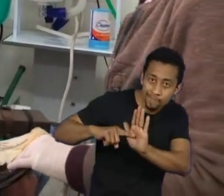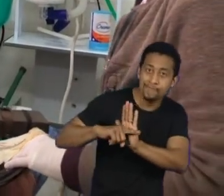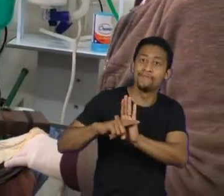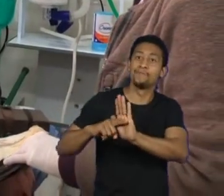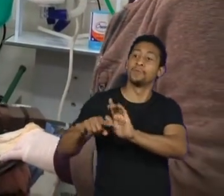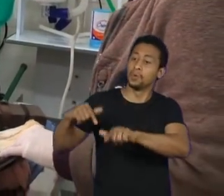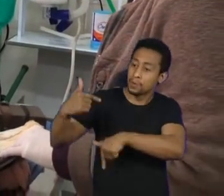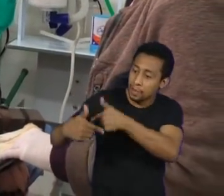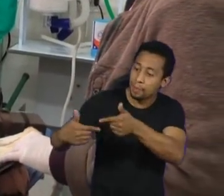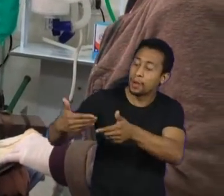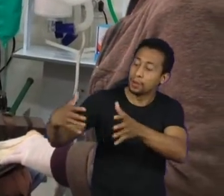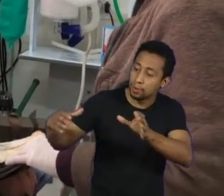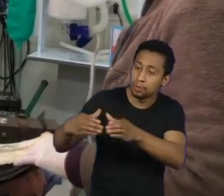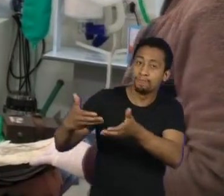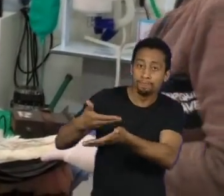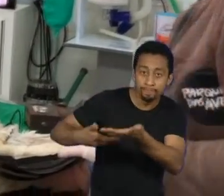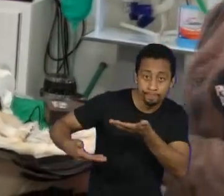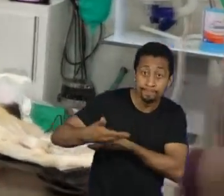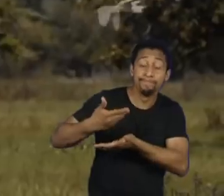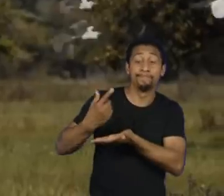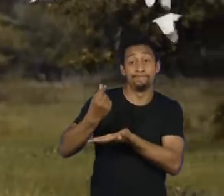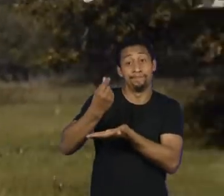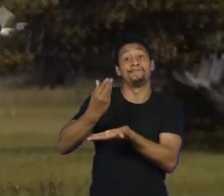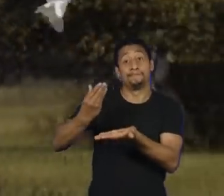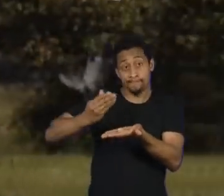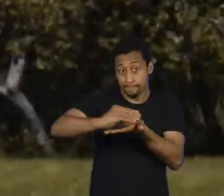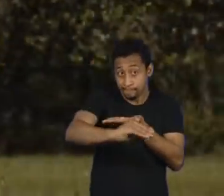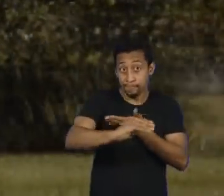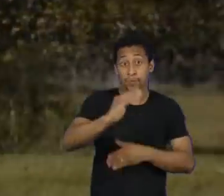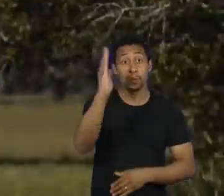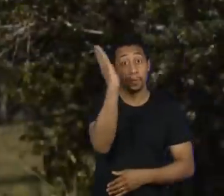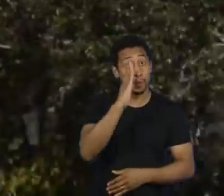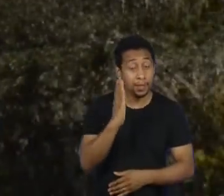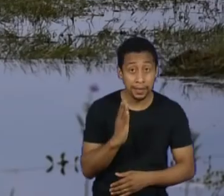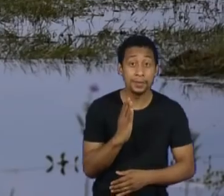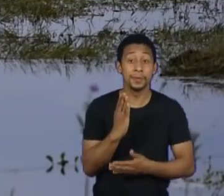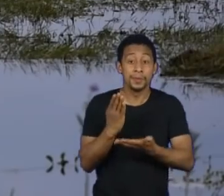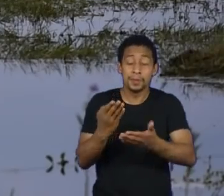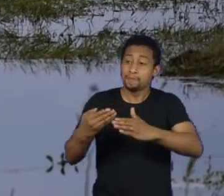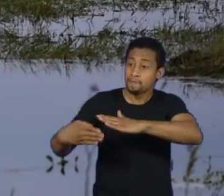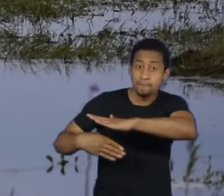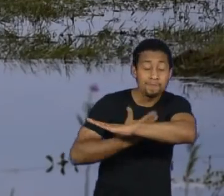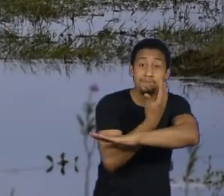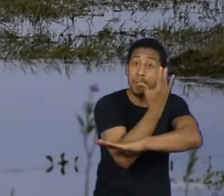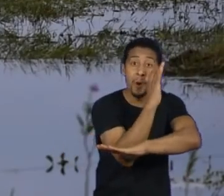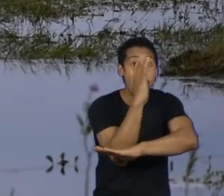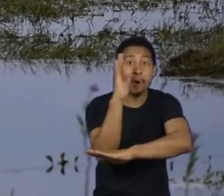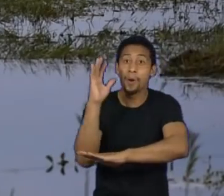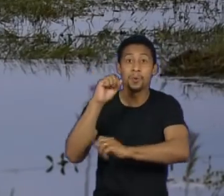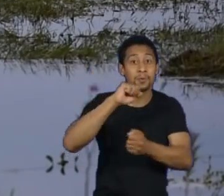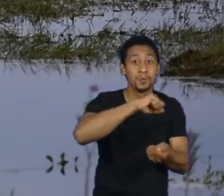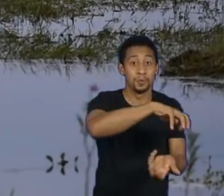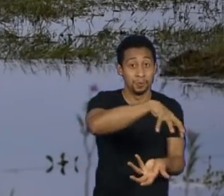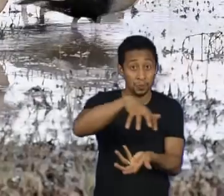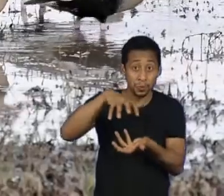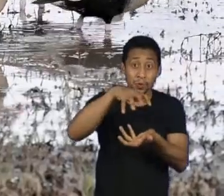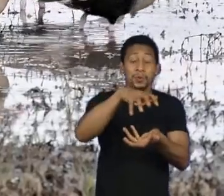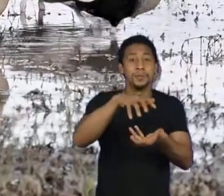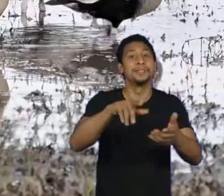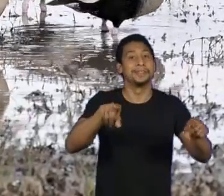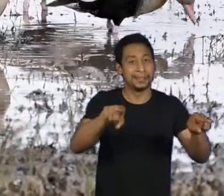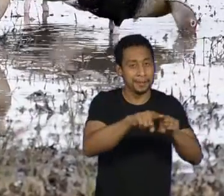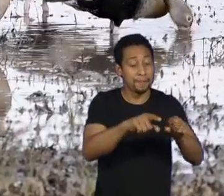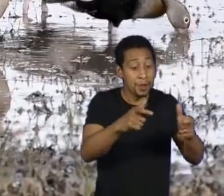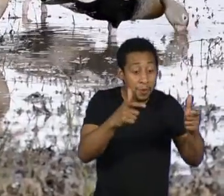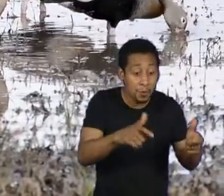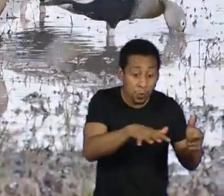trabalho coletivo e financiamento. O Brasil, um dos países mais biodiversos do mundo, é também